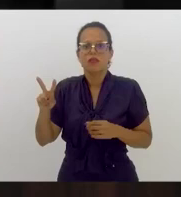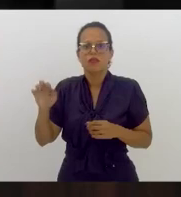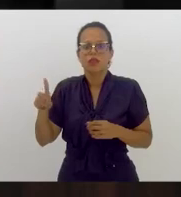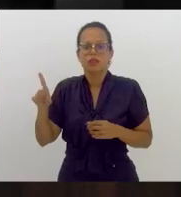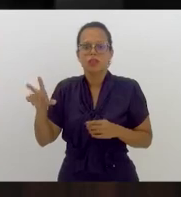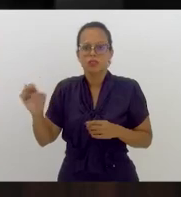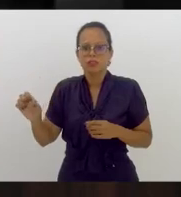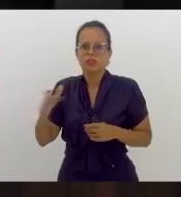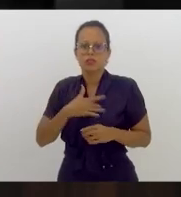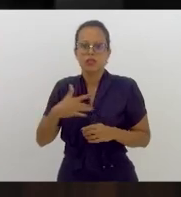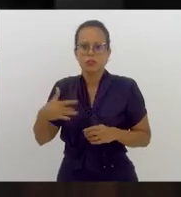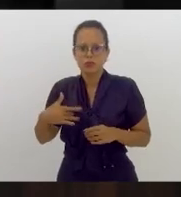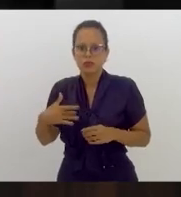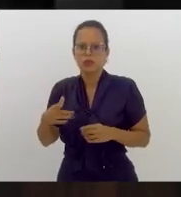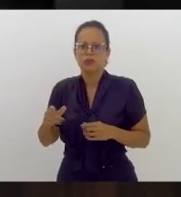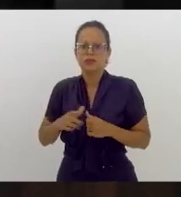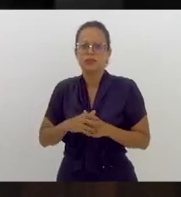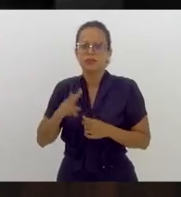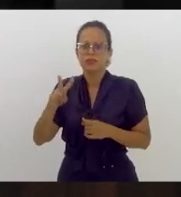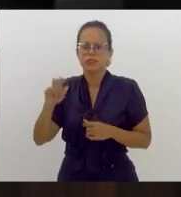Carneiro.